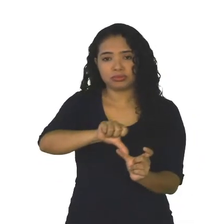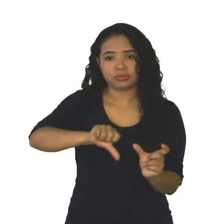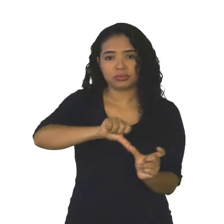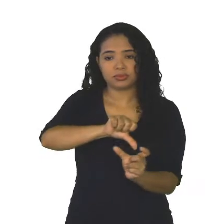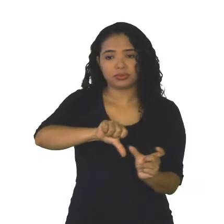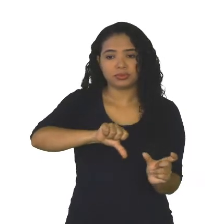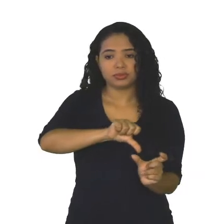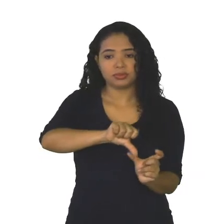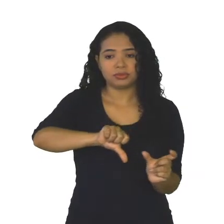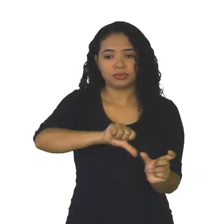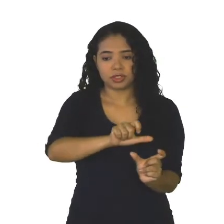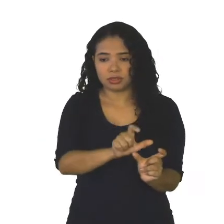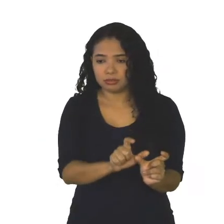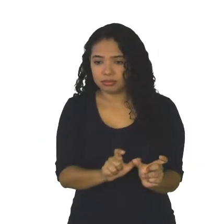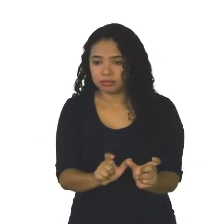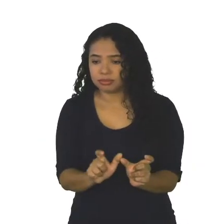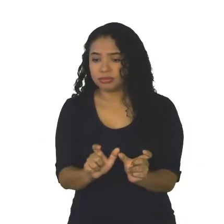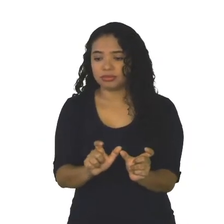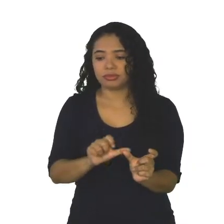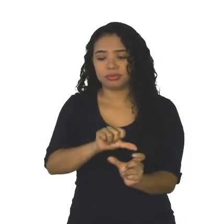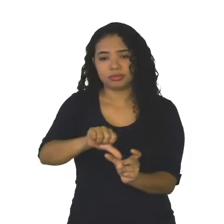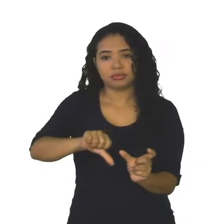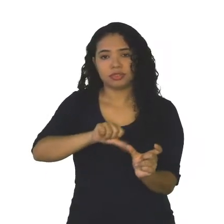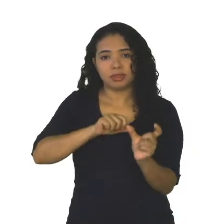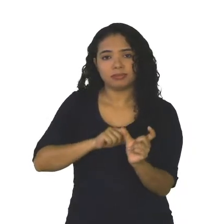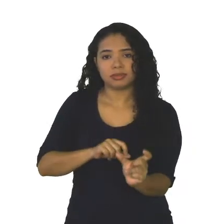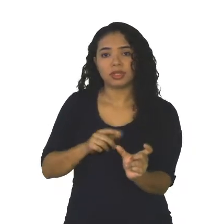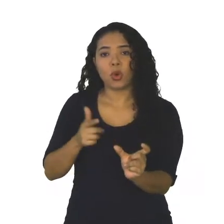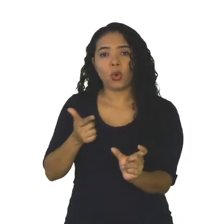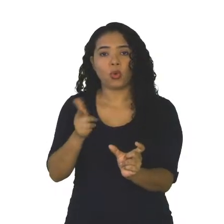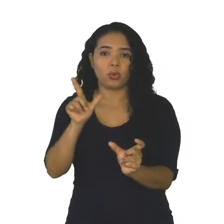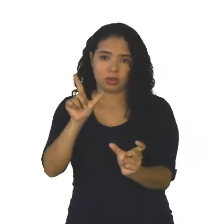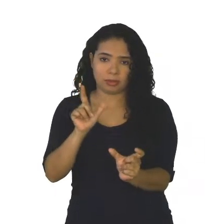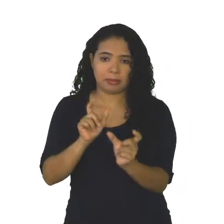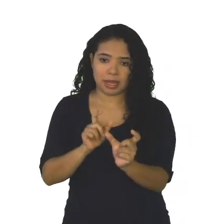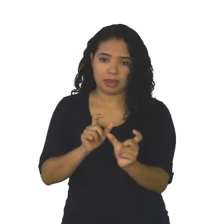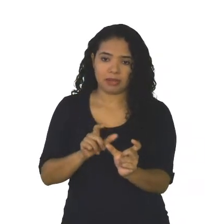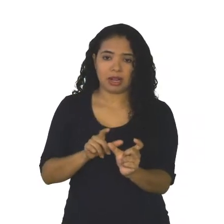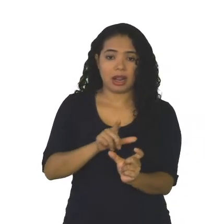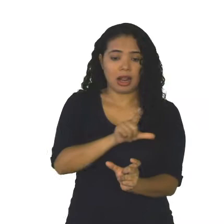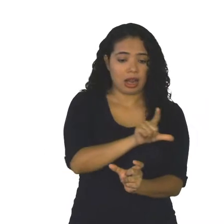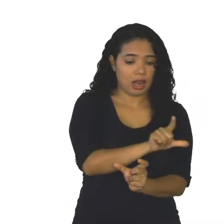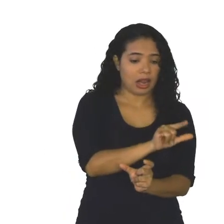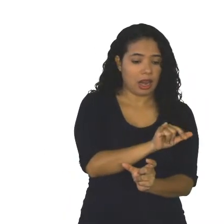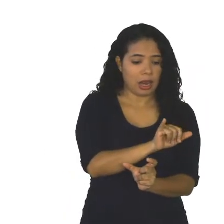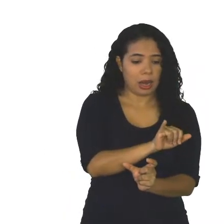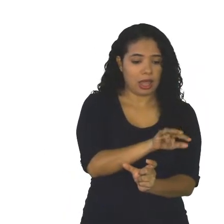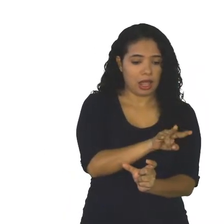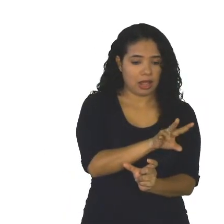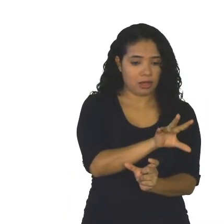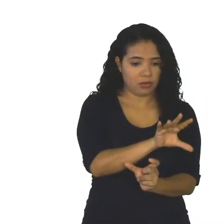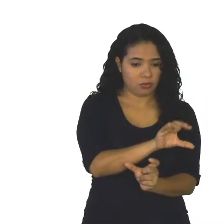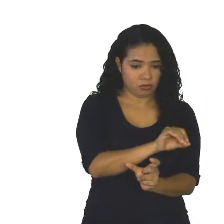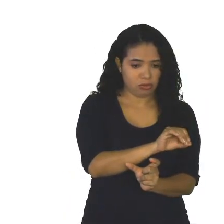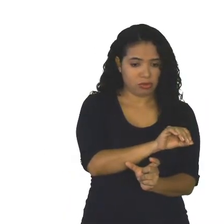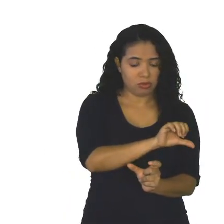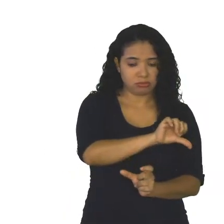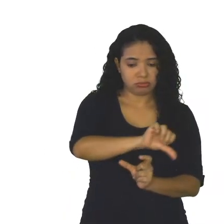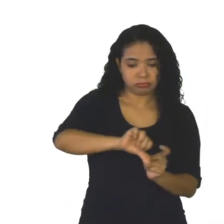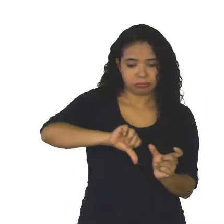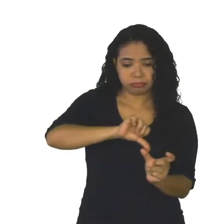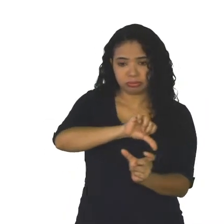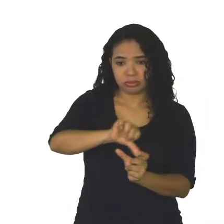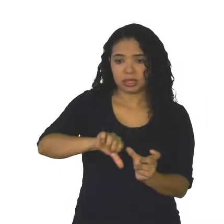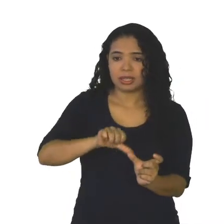palavra livraria, ela deriva de onde? Da palavra livro, né? Então, a